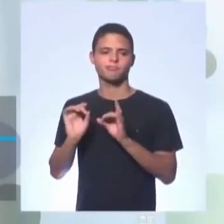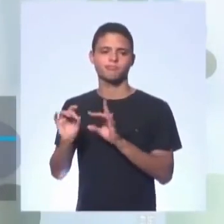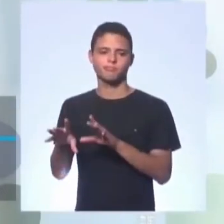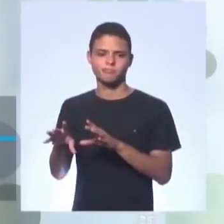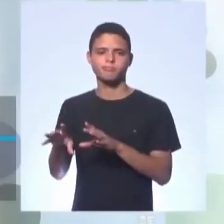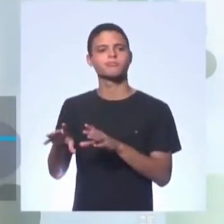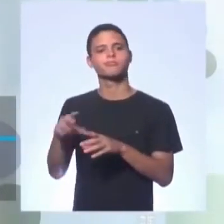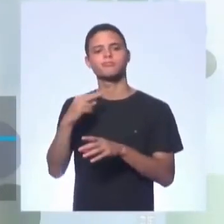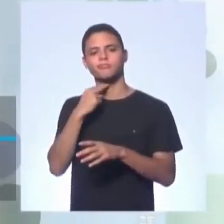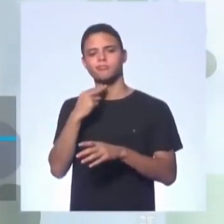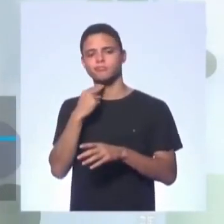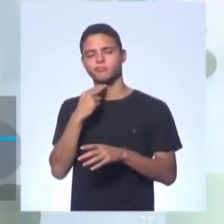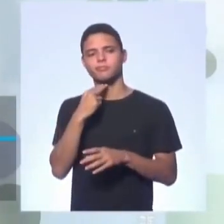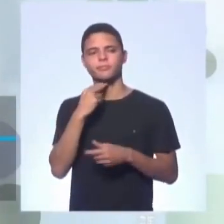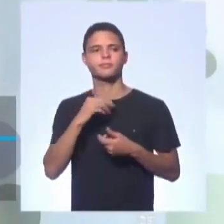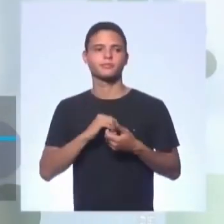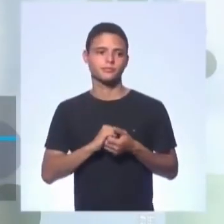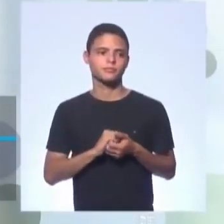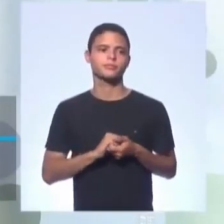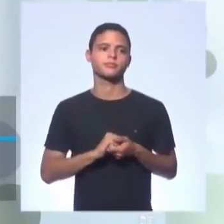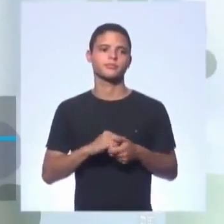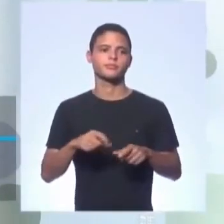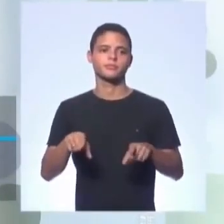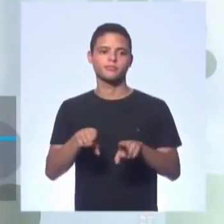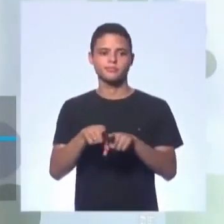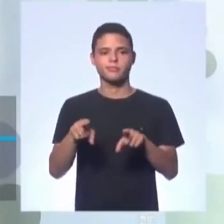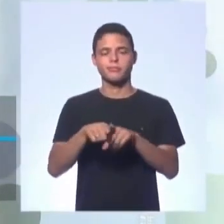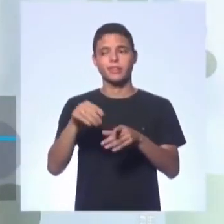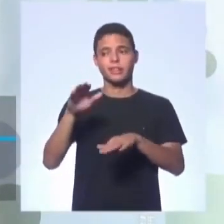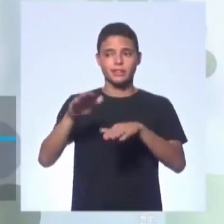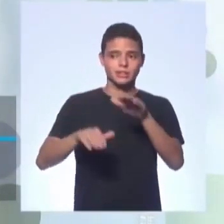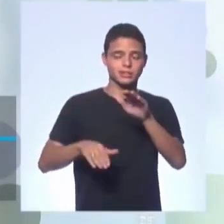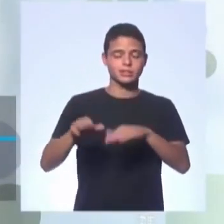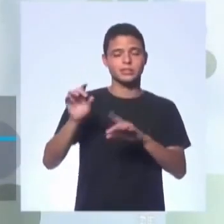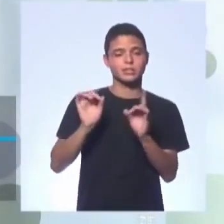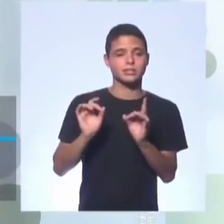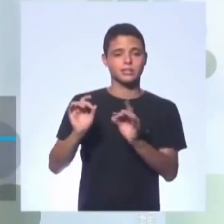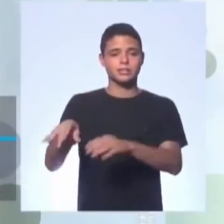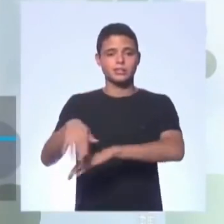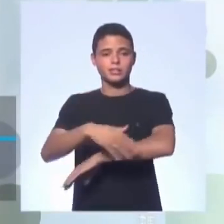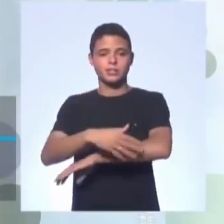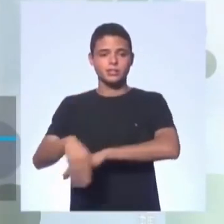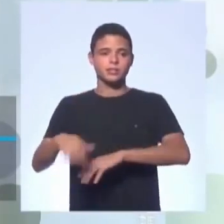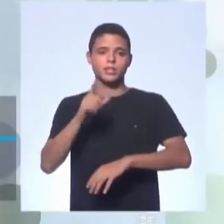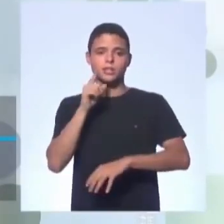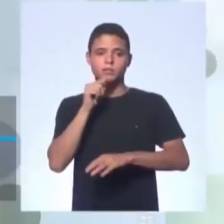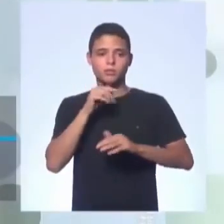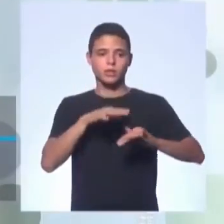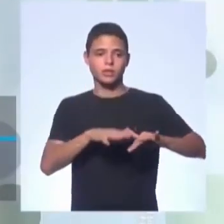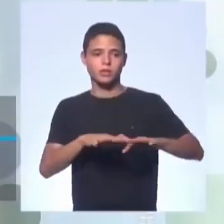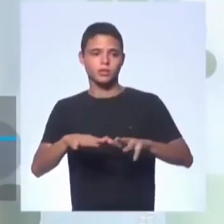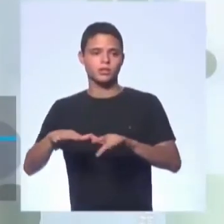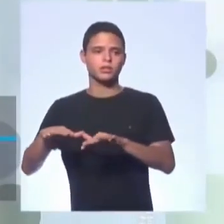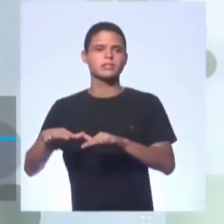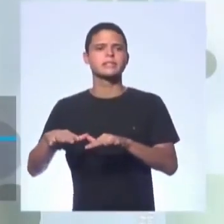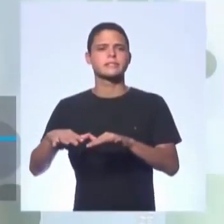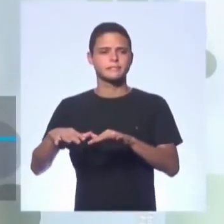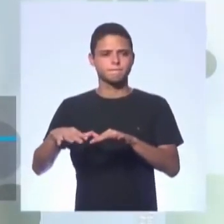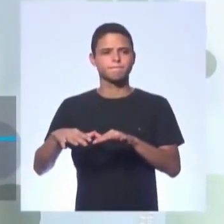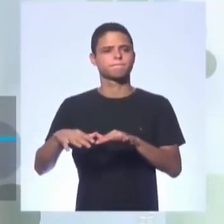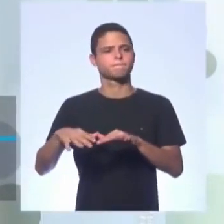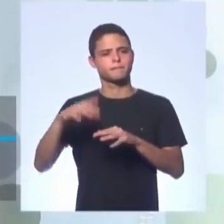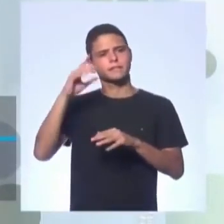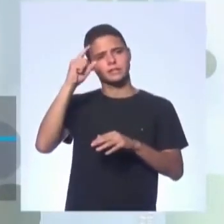terrenos alheios, isso se não jogam aí nas ruas, né, nos córregos, né? Se você observar dentro de um córrego, dá para fazer